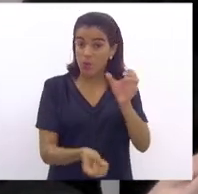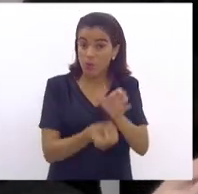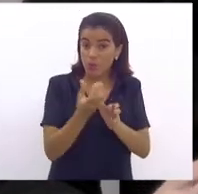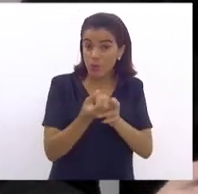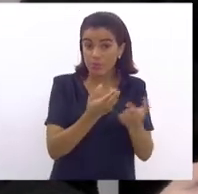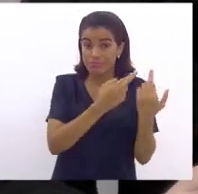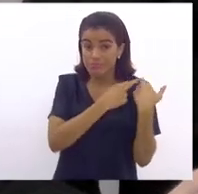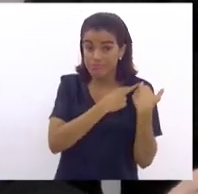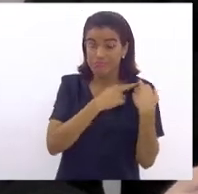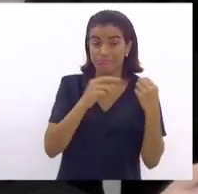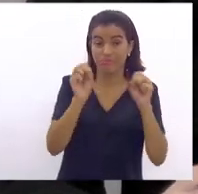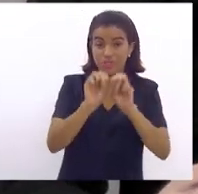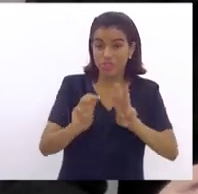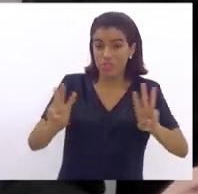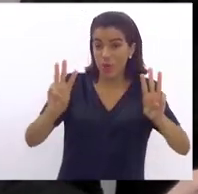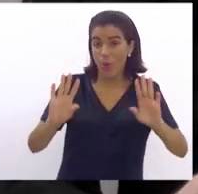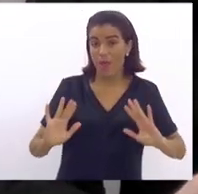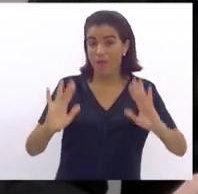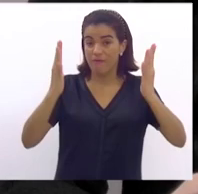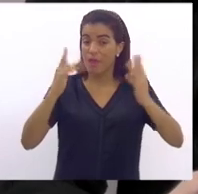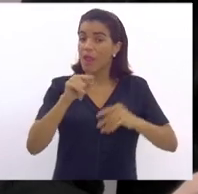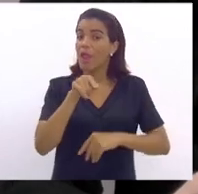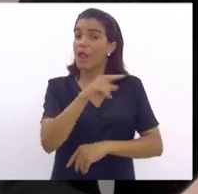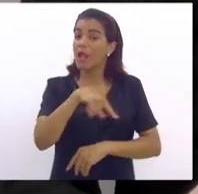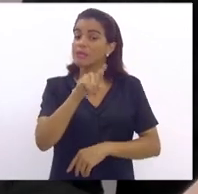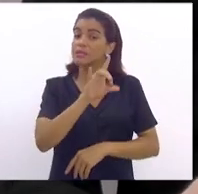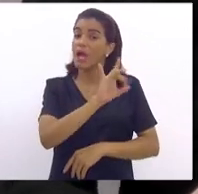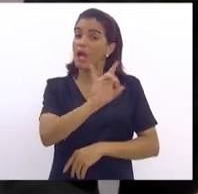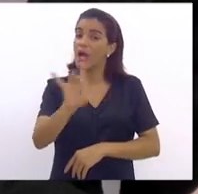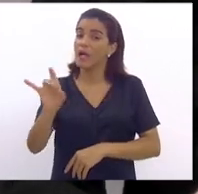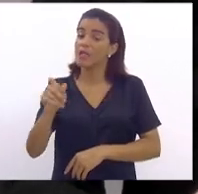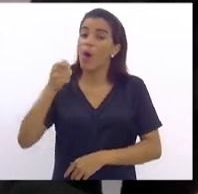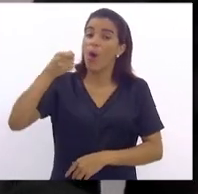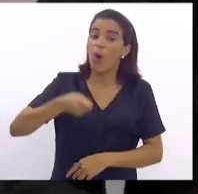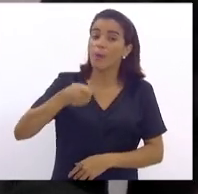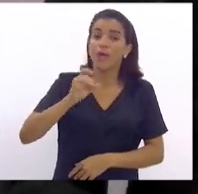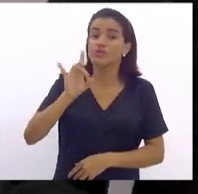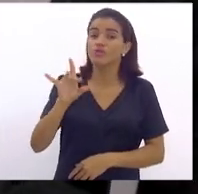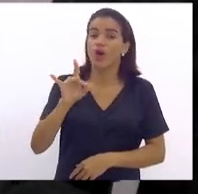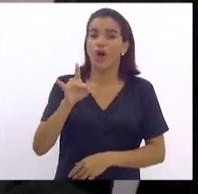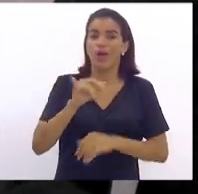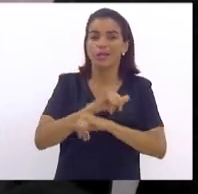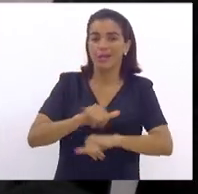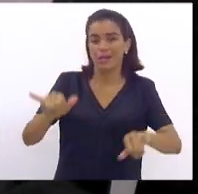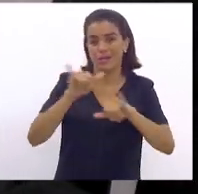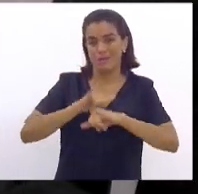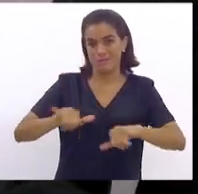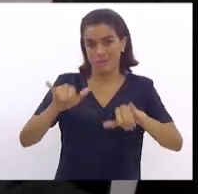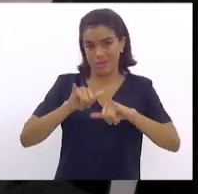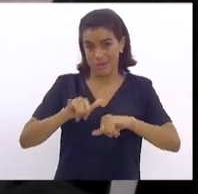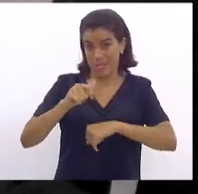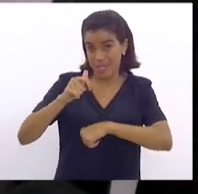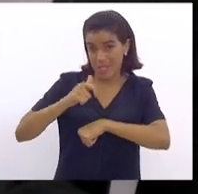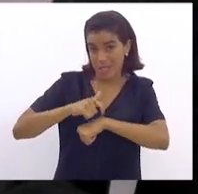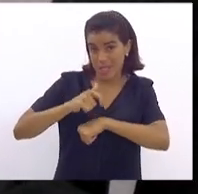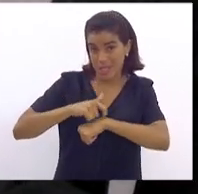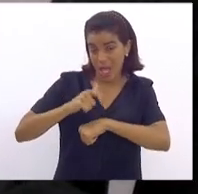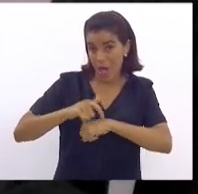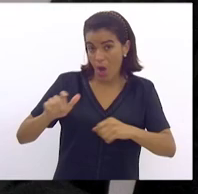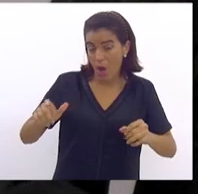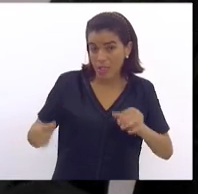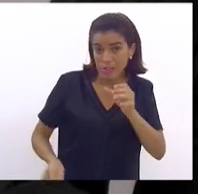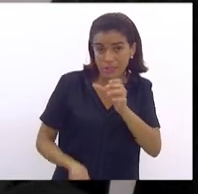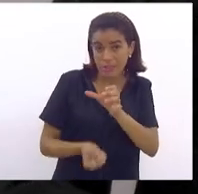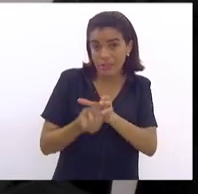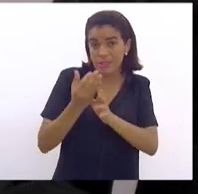evento, eles ficam, na verdade, obrigados a fazer a campanha. Então, na hora de promover o